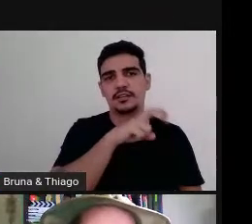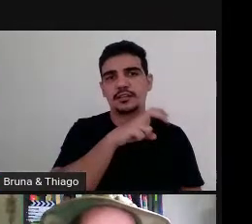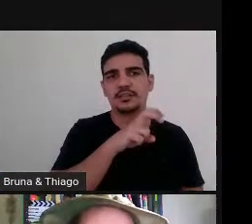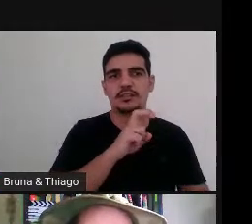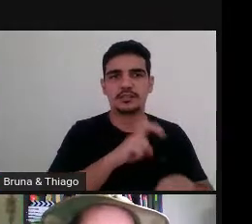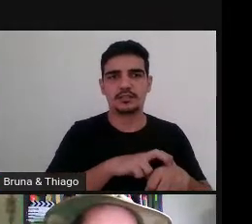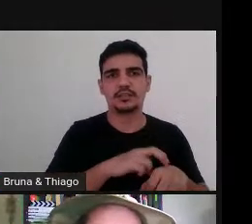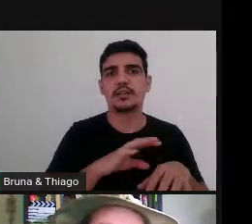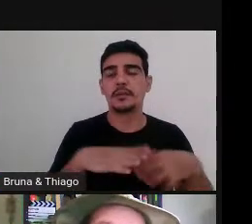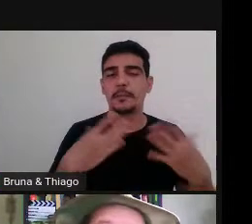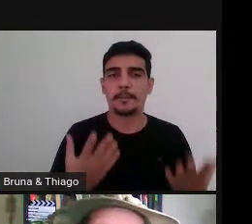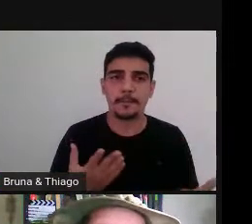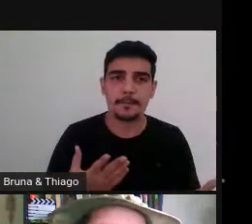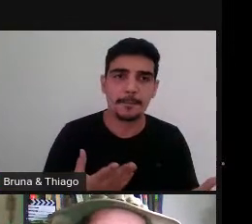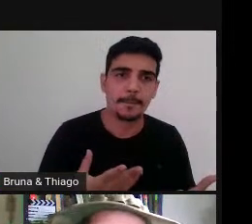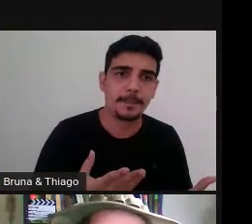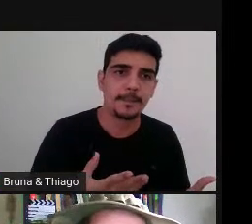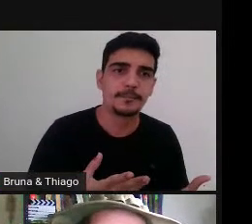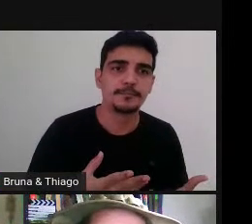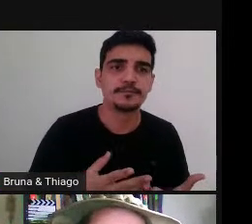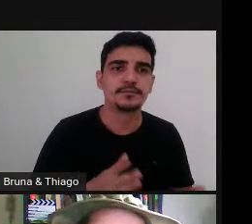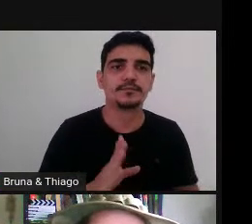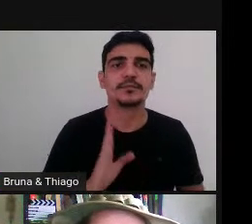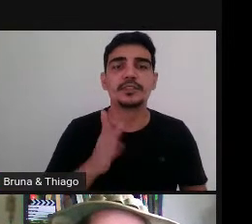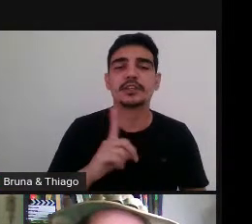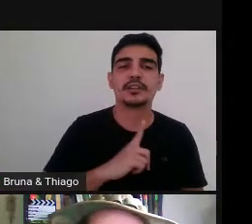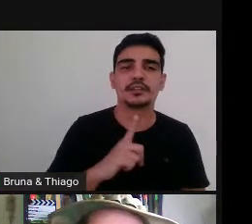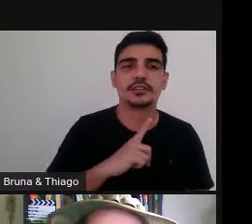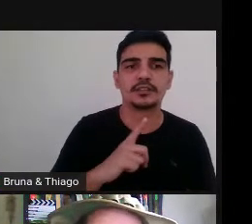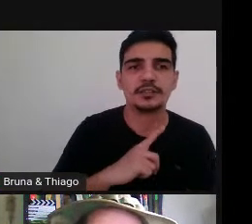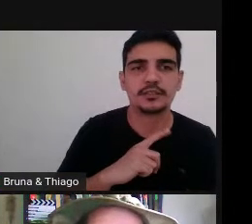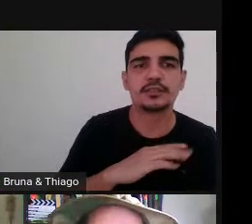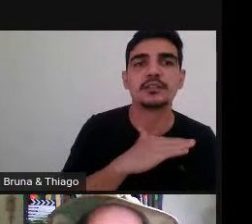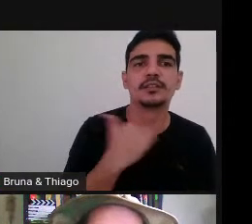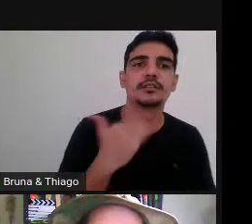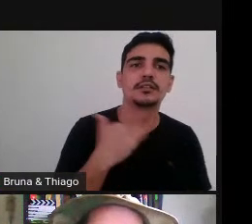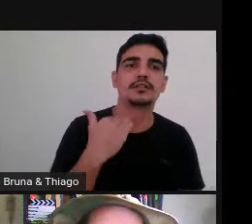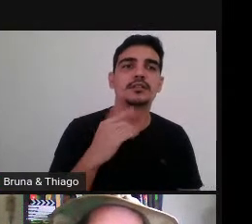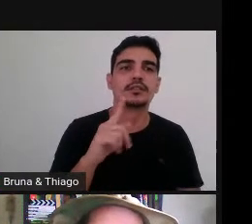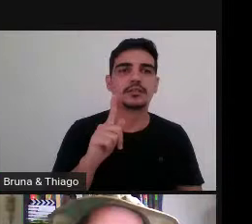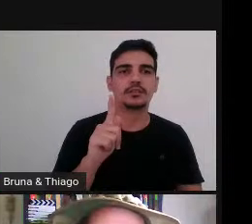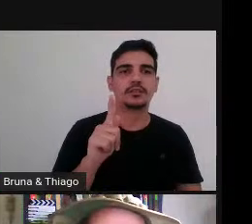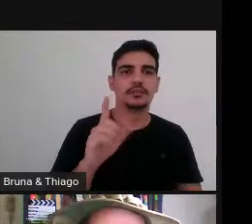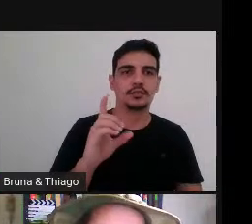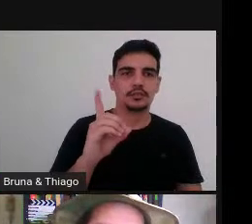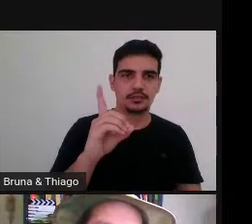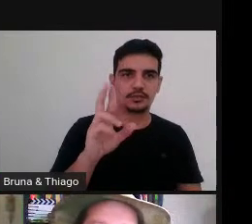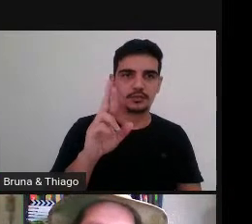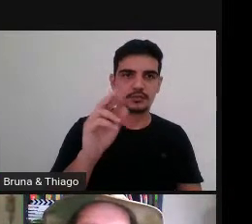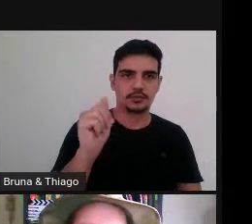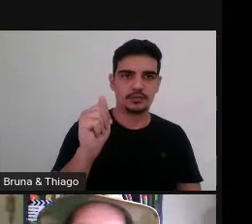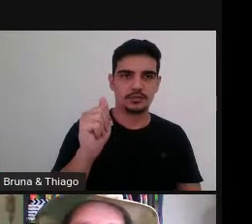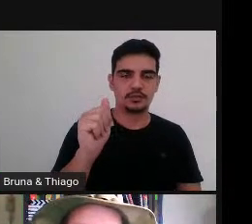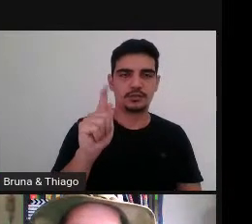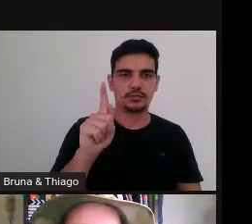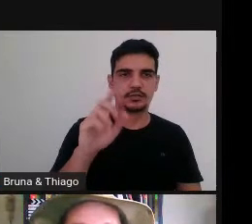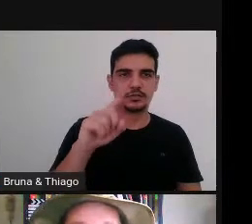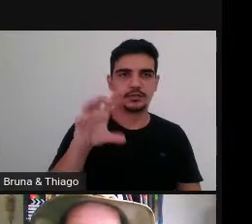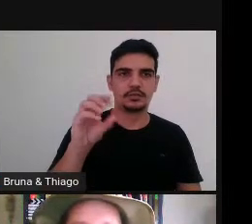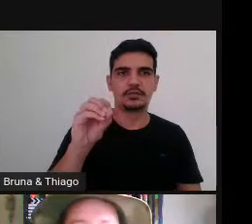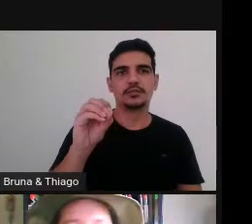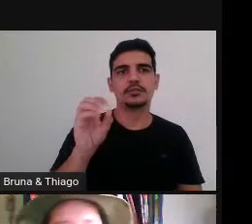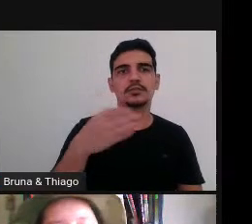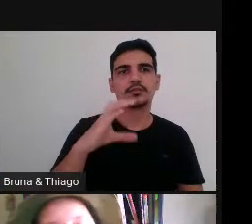dor muito intermitente. Já teve óbitos com dragão de Komodo em seres humanos, tá? Todos os anos, duas, três pessoas